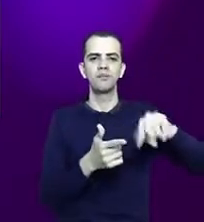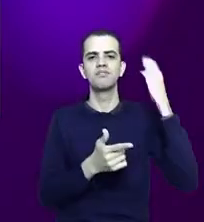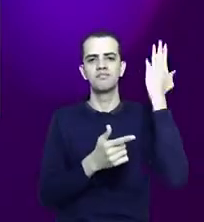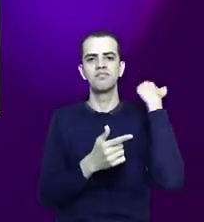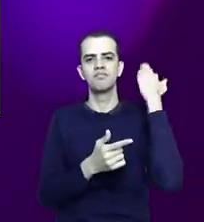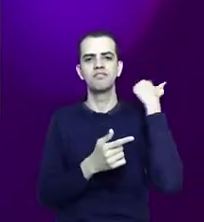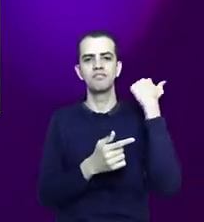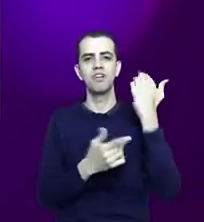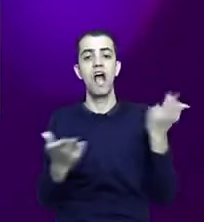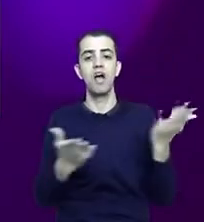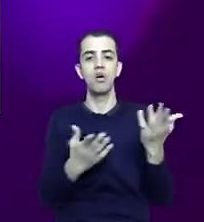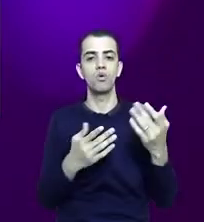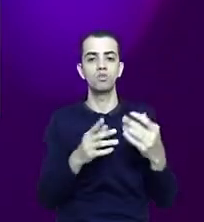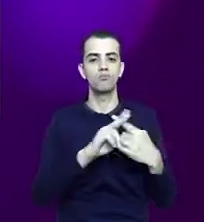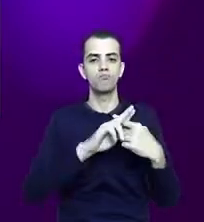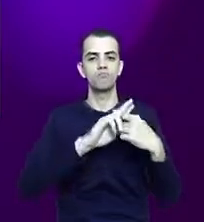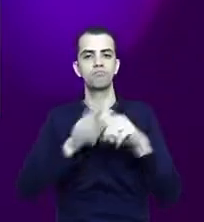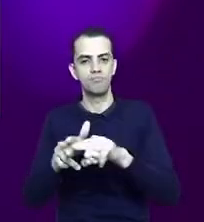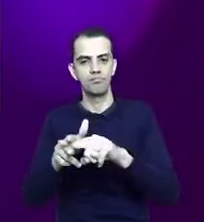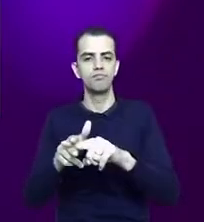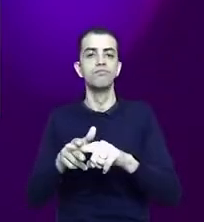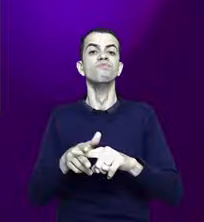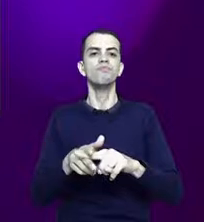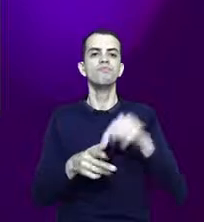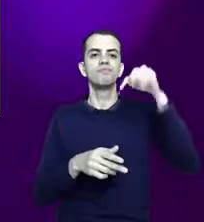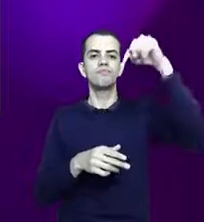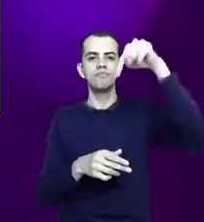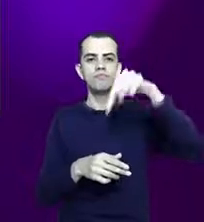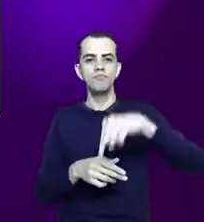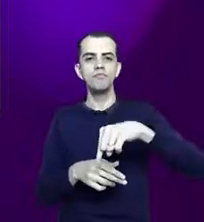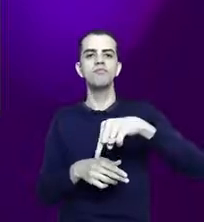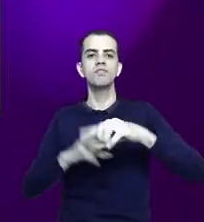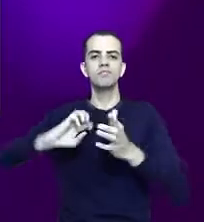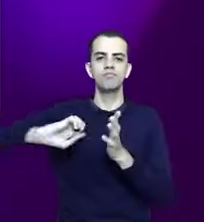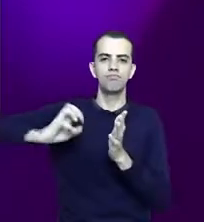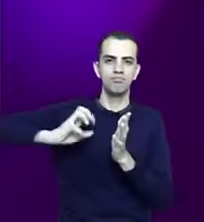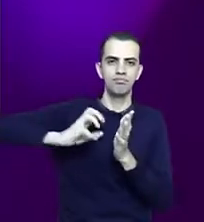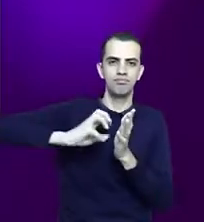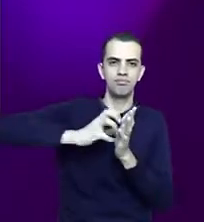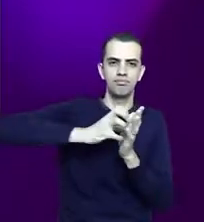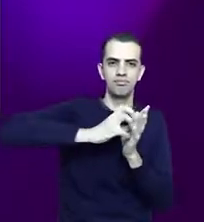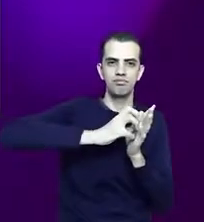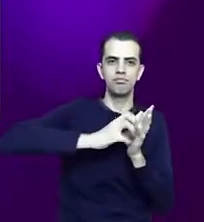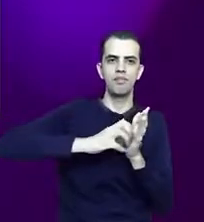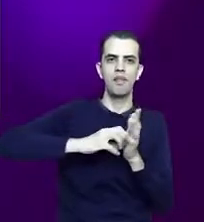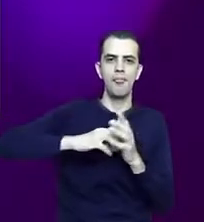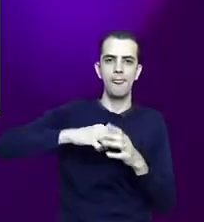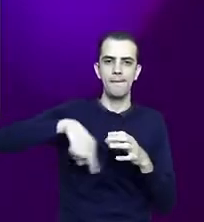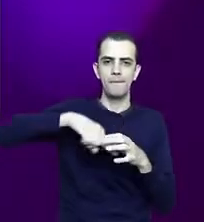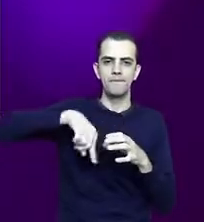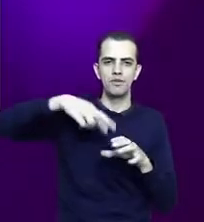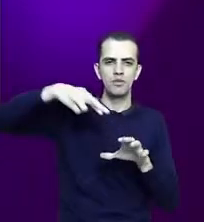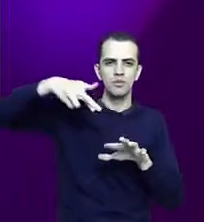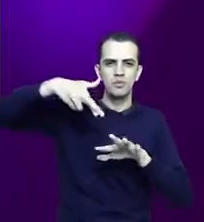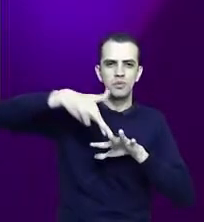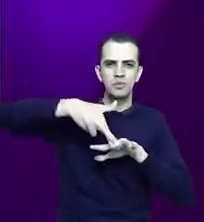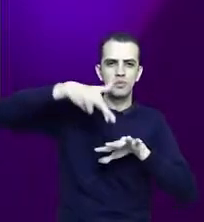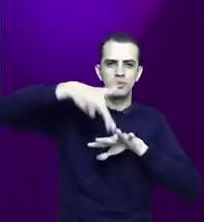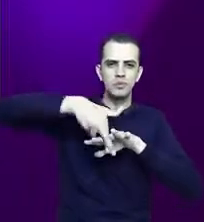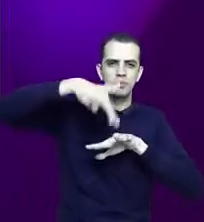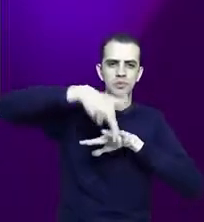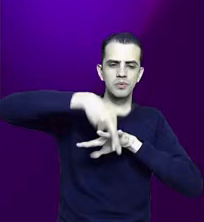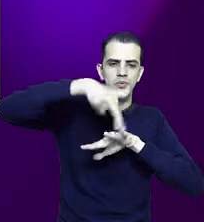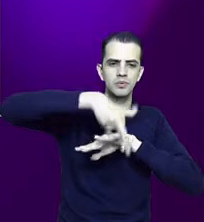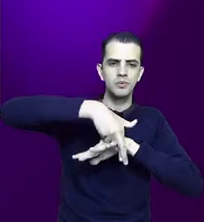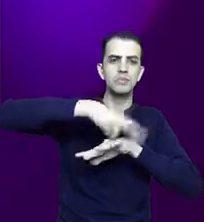né? Então, isso foi feito, o cirurgião colocou o guia, fresou adequadamente para que pudesse recolocar, então,